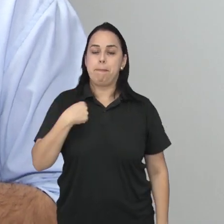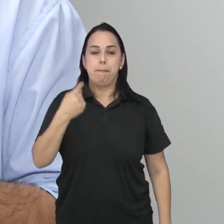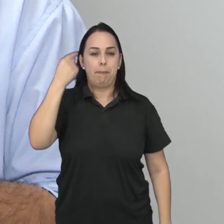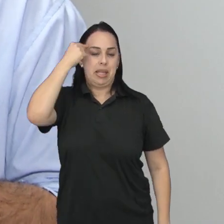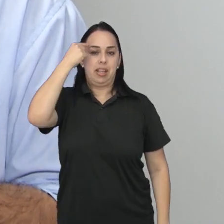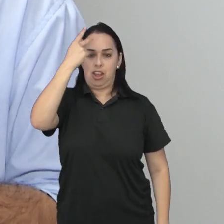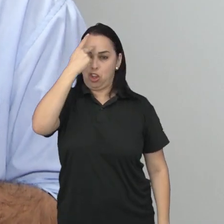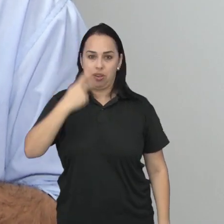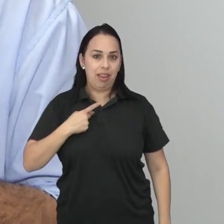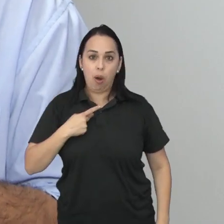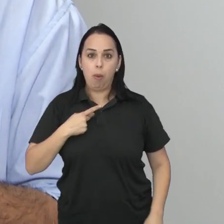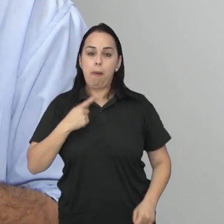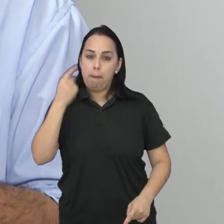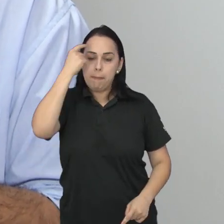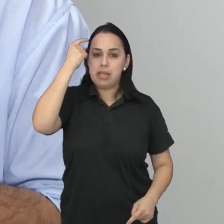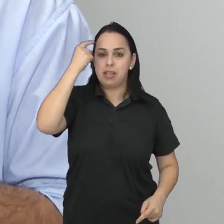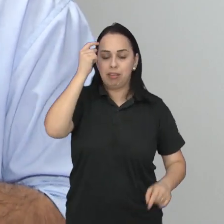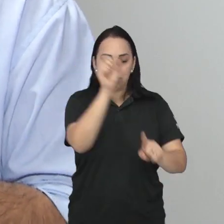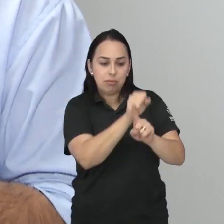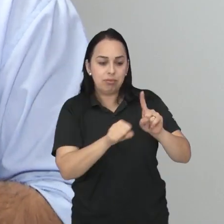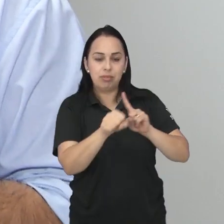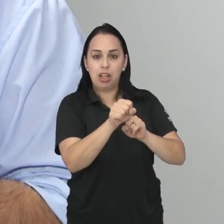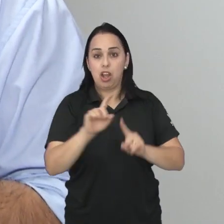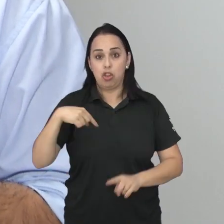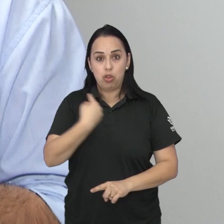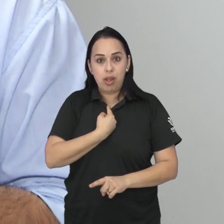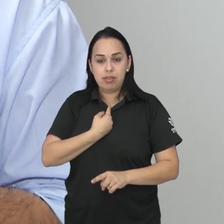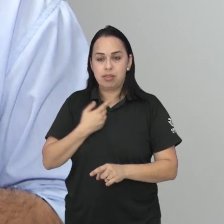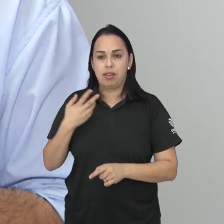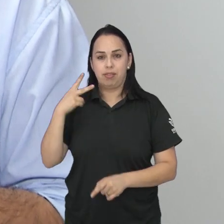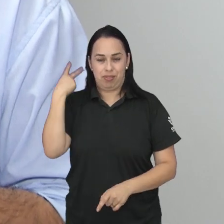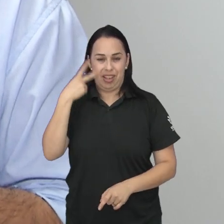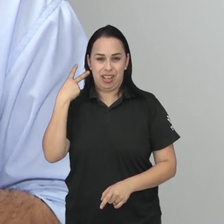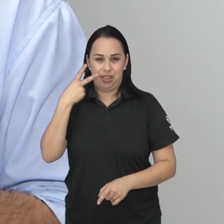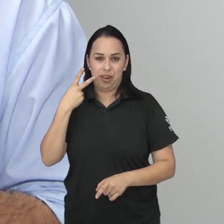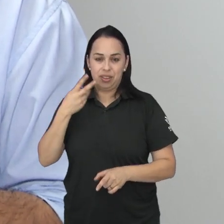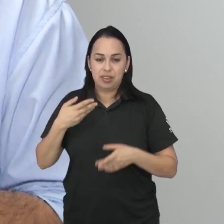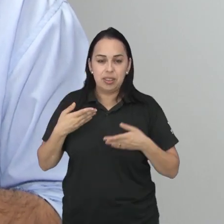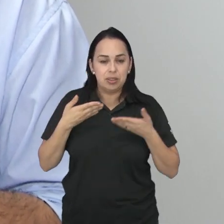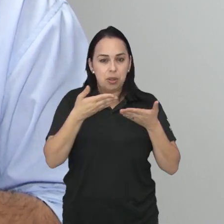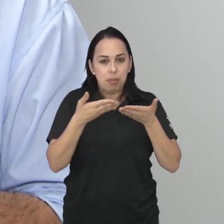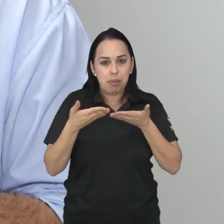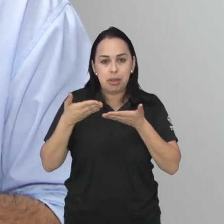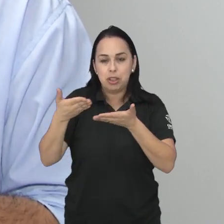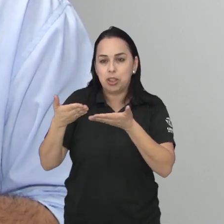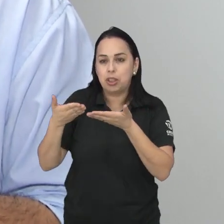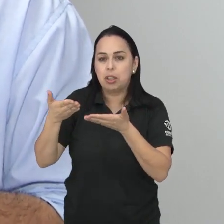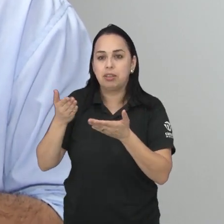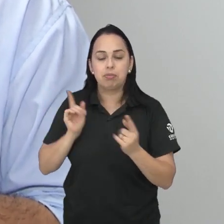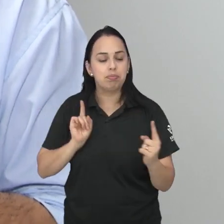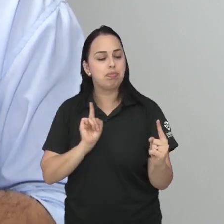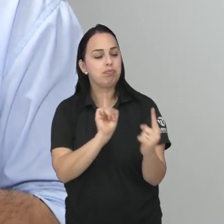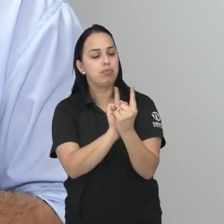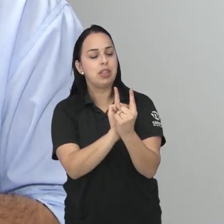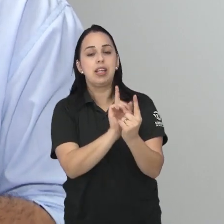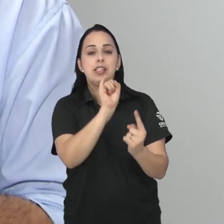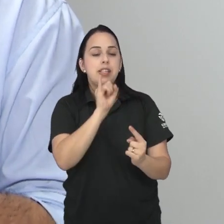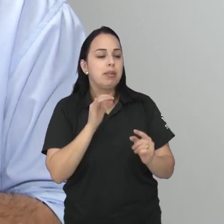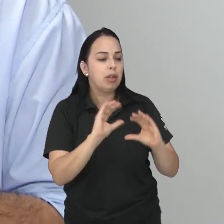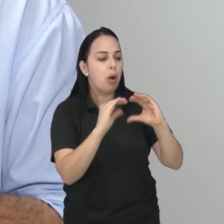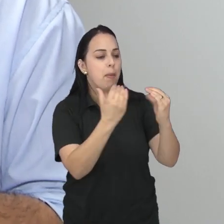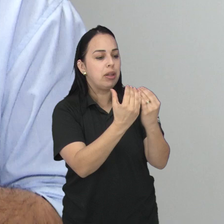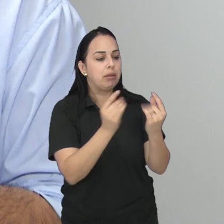indivíduo. Então, assim como a gente vai nos bairros, os vereadores, isso faz todo dia, né? Eu digo que todo dia a gente tem uma audiência pública, que o vereador, se ele